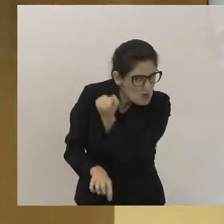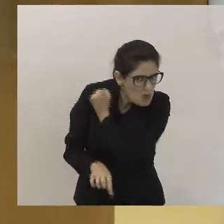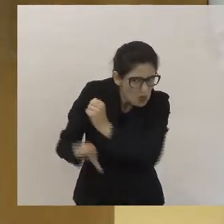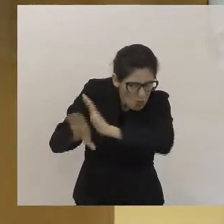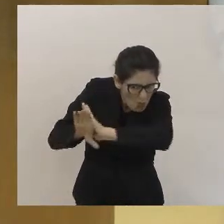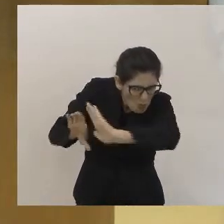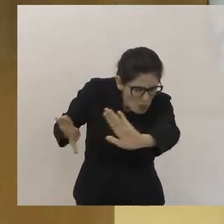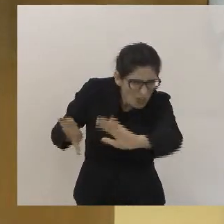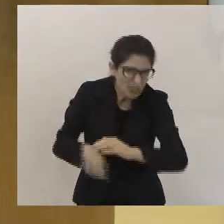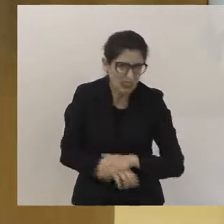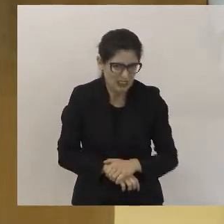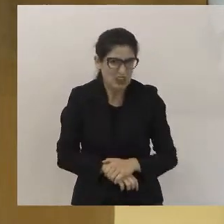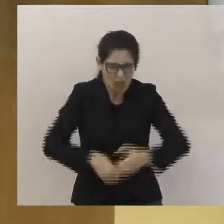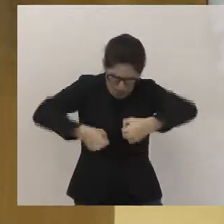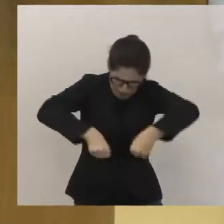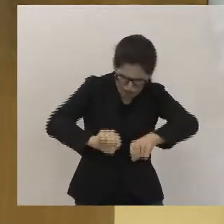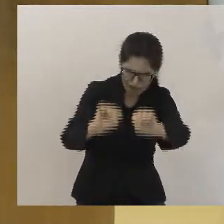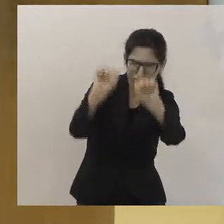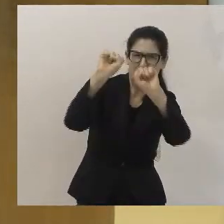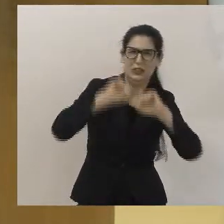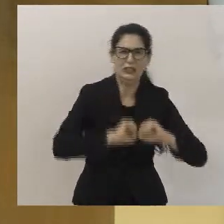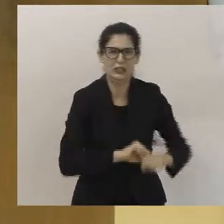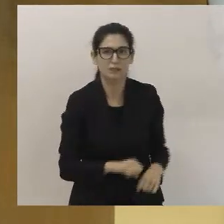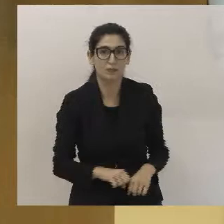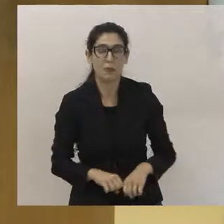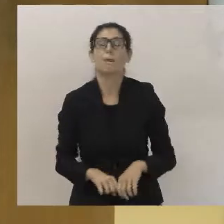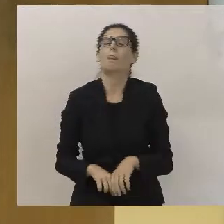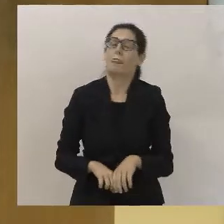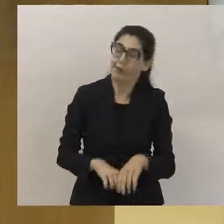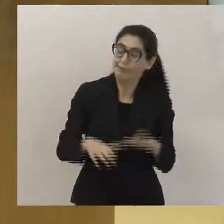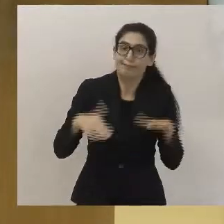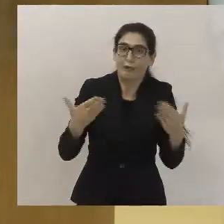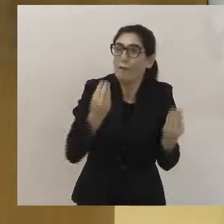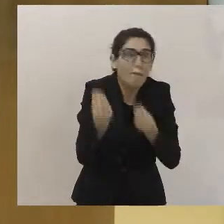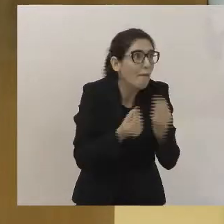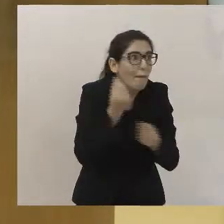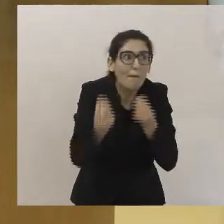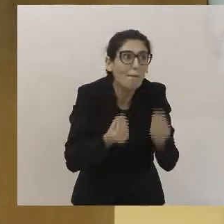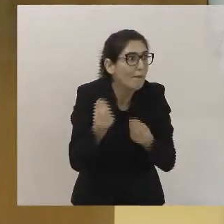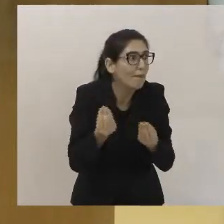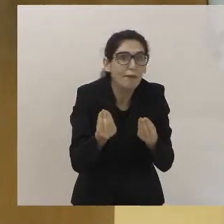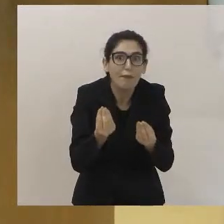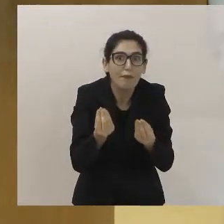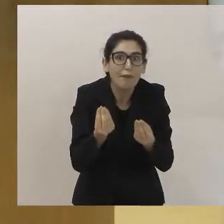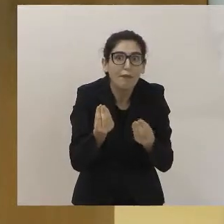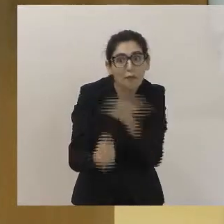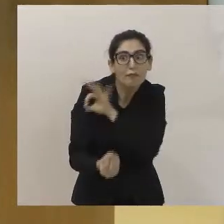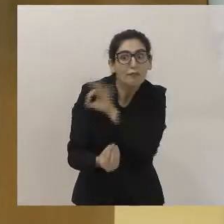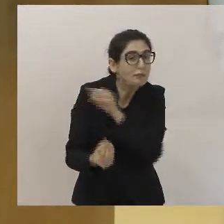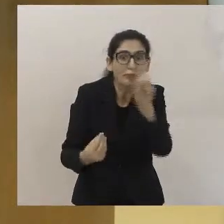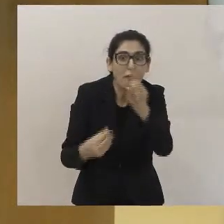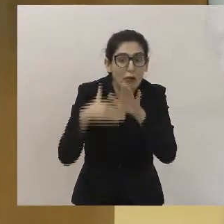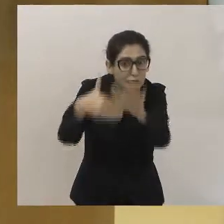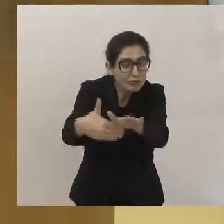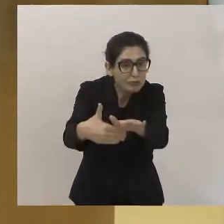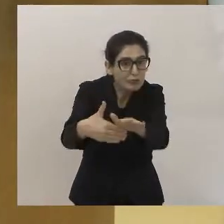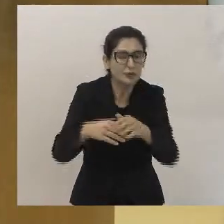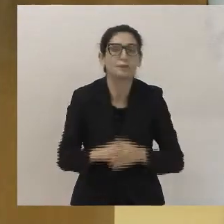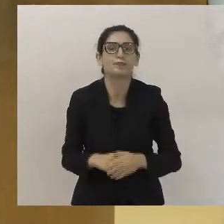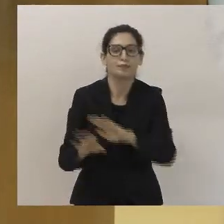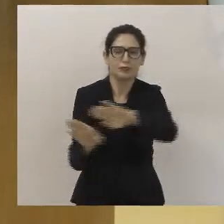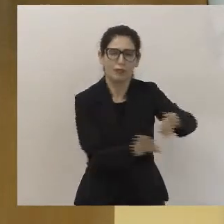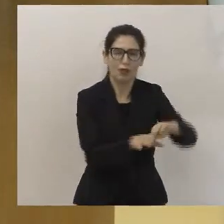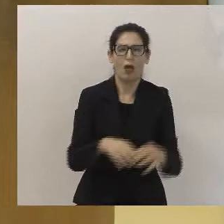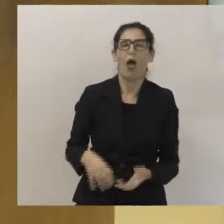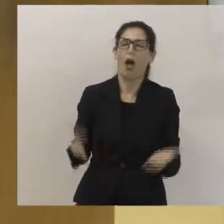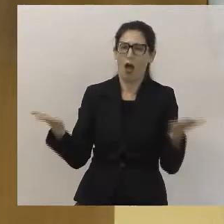a gente sabe o tempo só não têm assistência social vamos dar uma